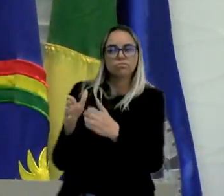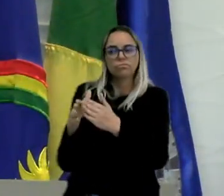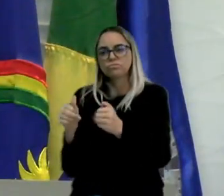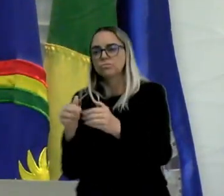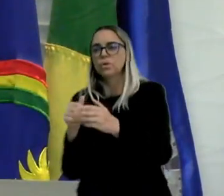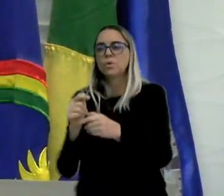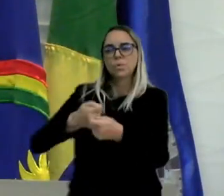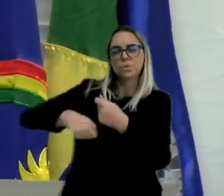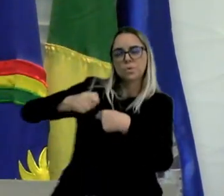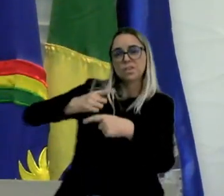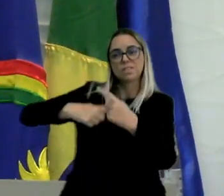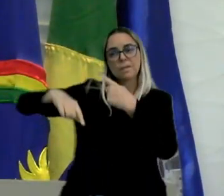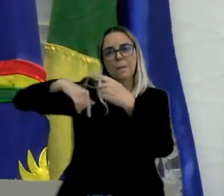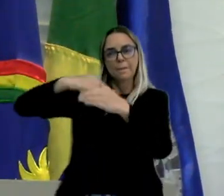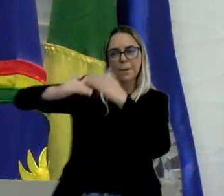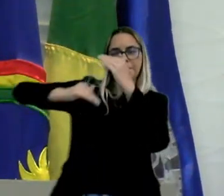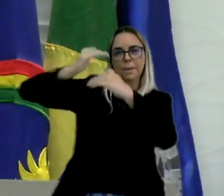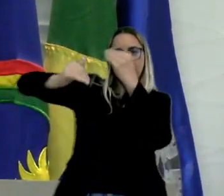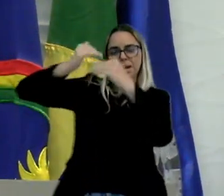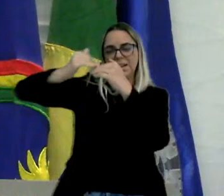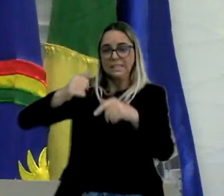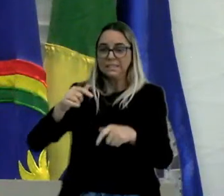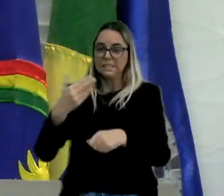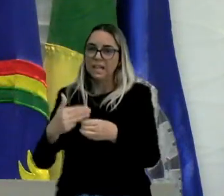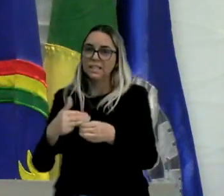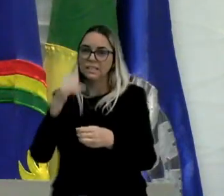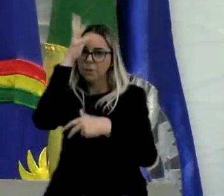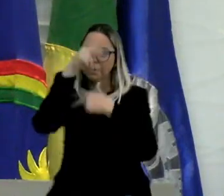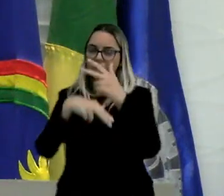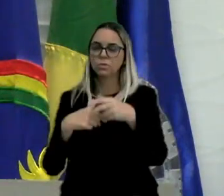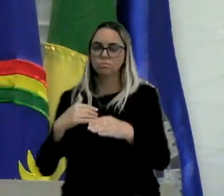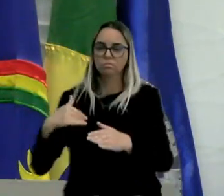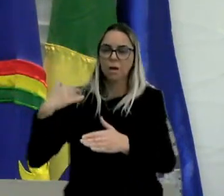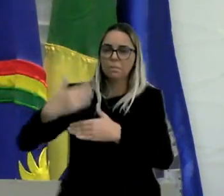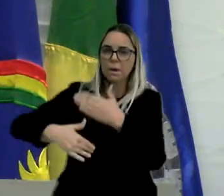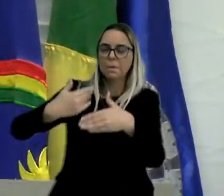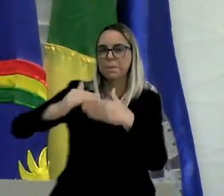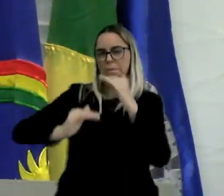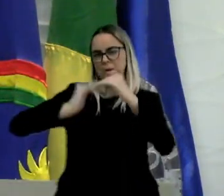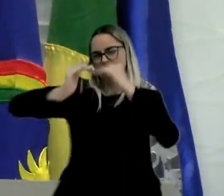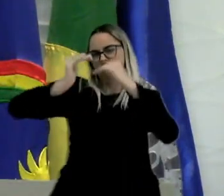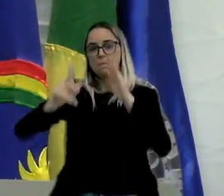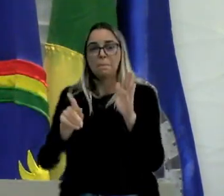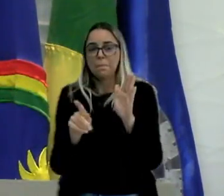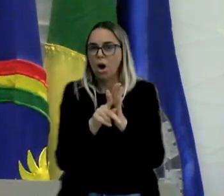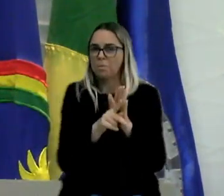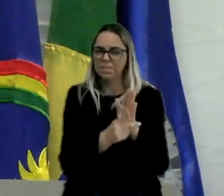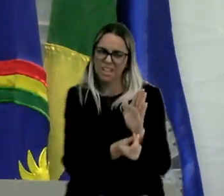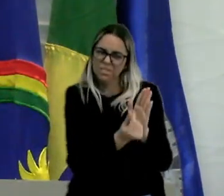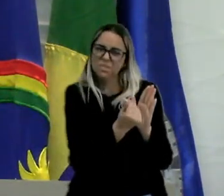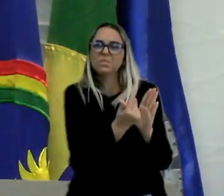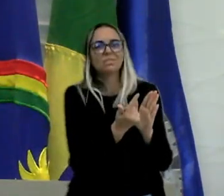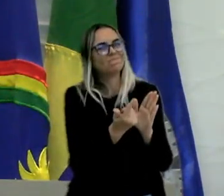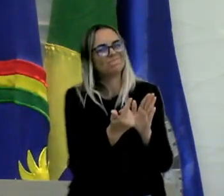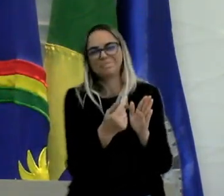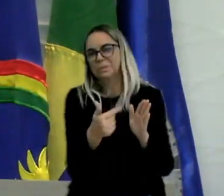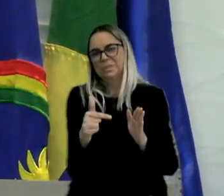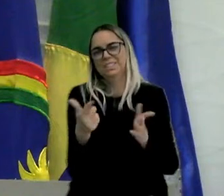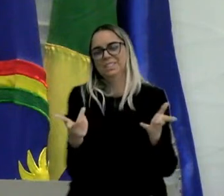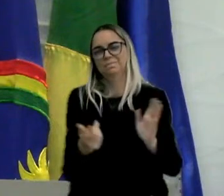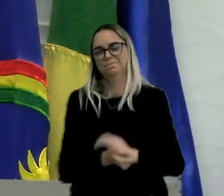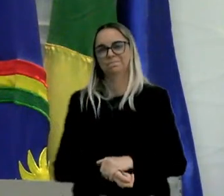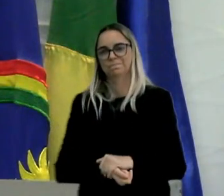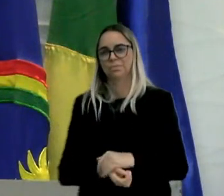município rande né Porque hoje o município eh para andar com recurso próprio eh praticamente não tem condição